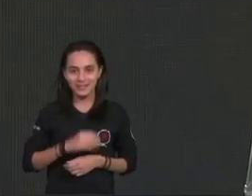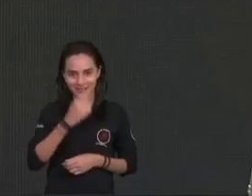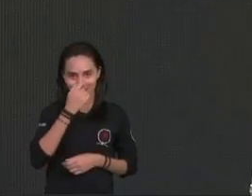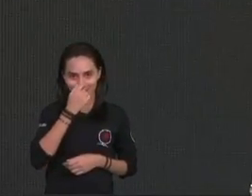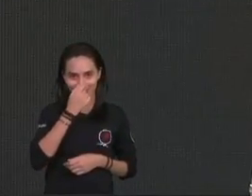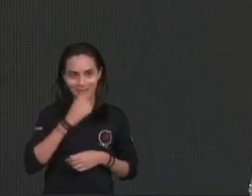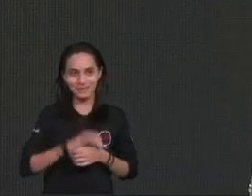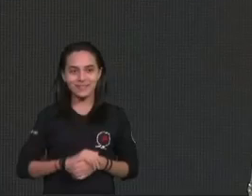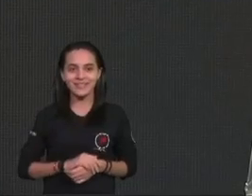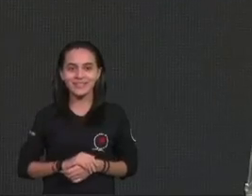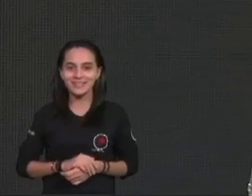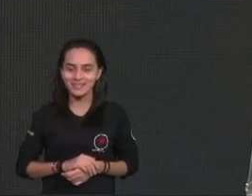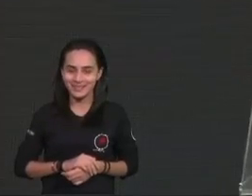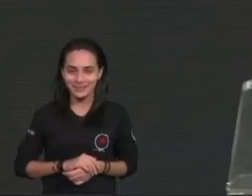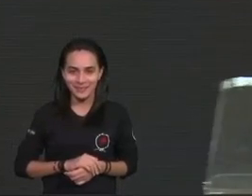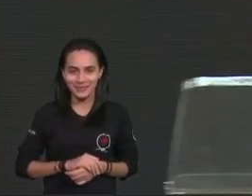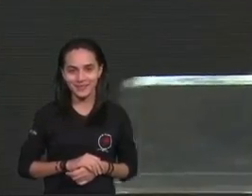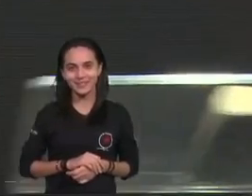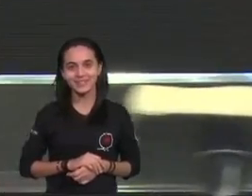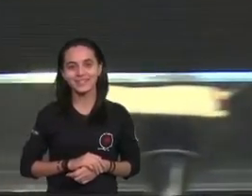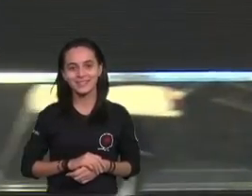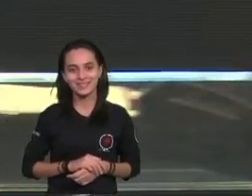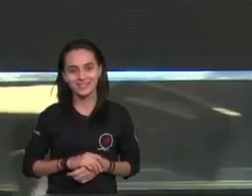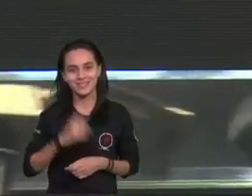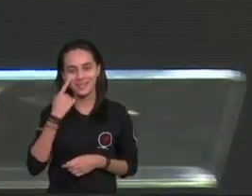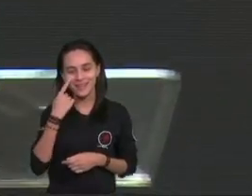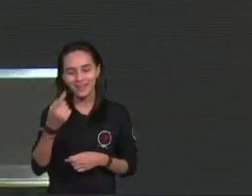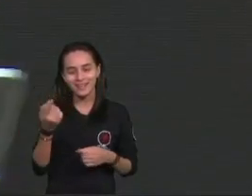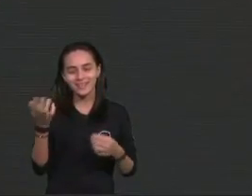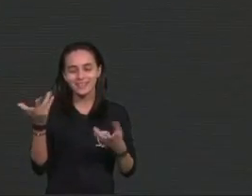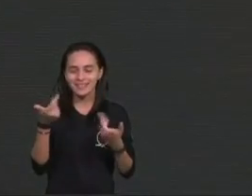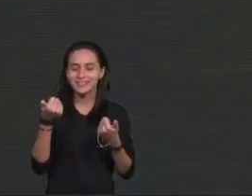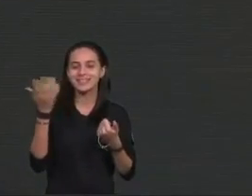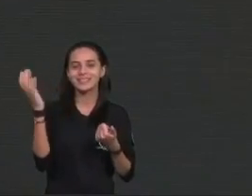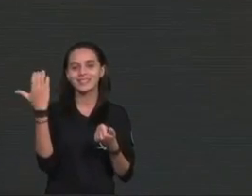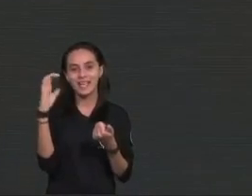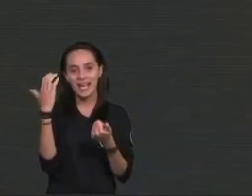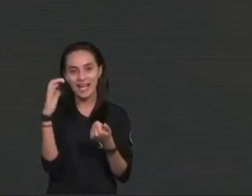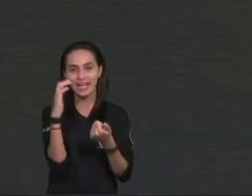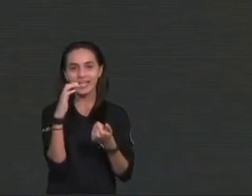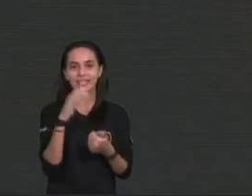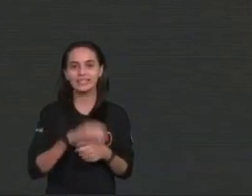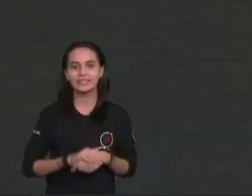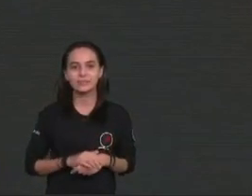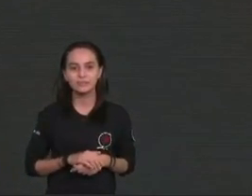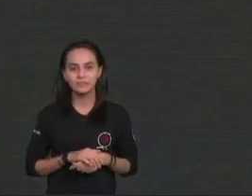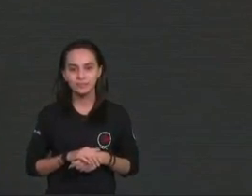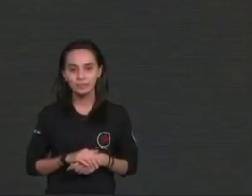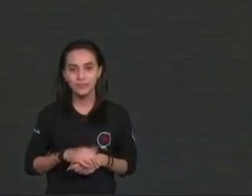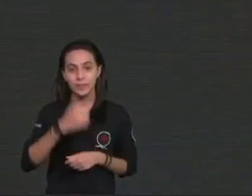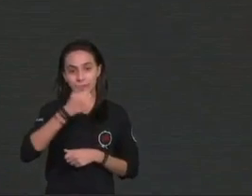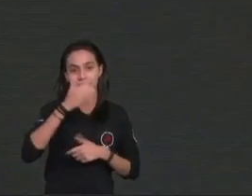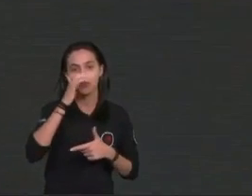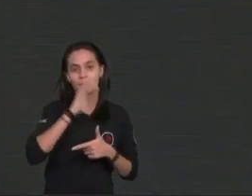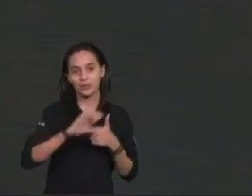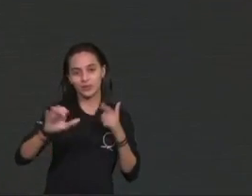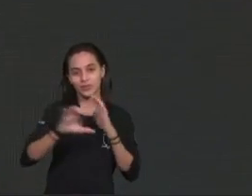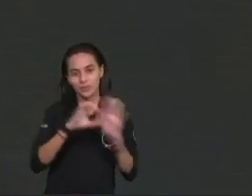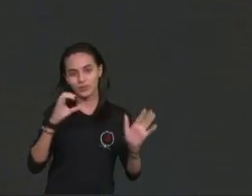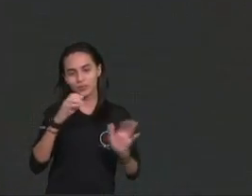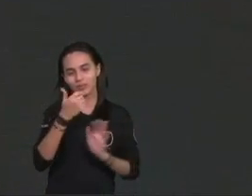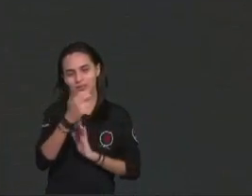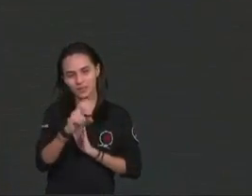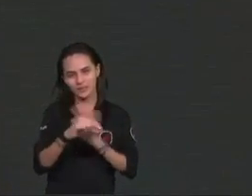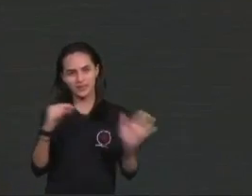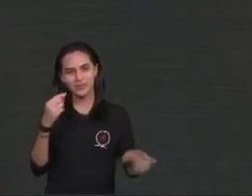superior aos animais Olha que show de ciência Paulo da de Zoologia em primeira Coríntios Capítulo 15